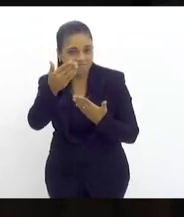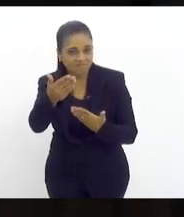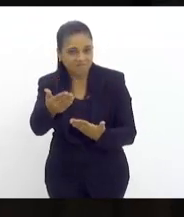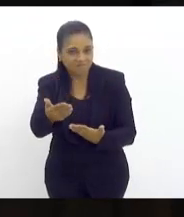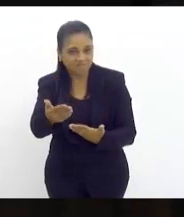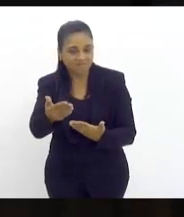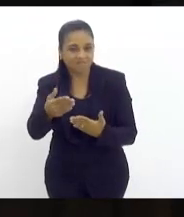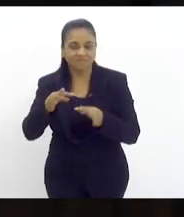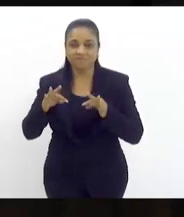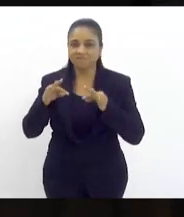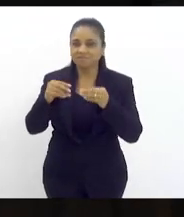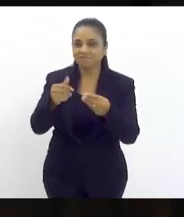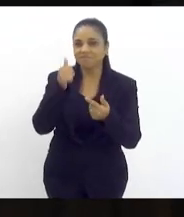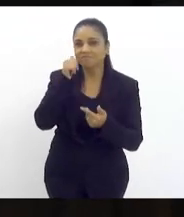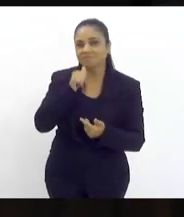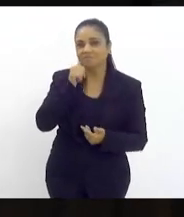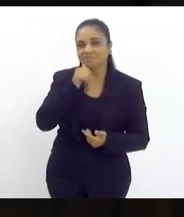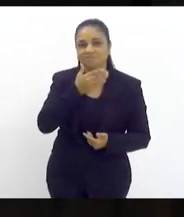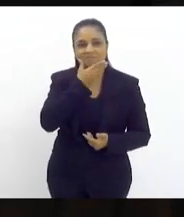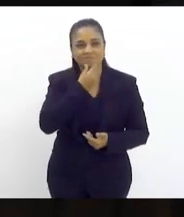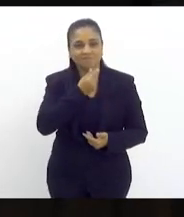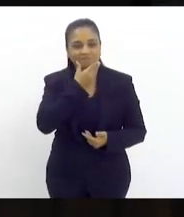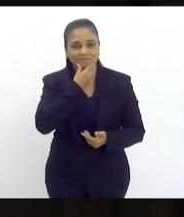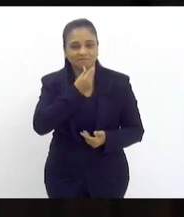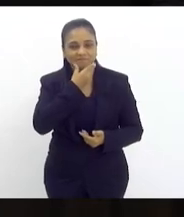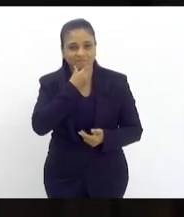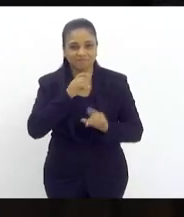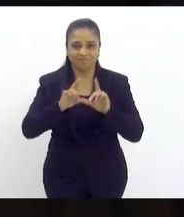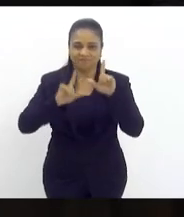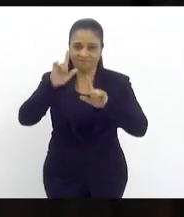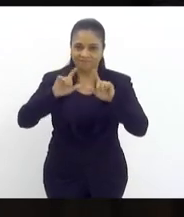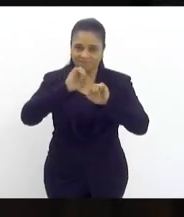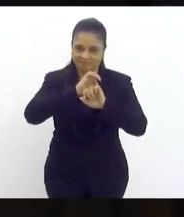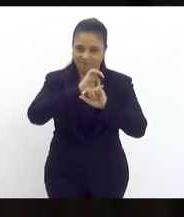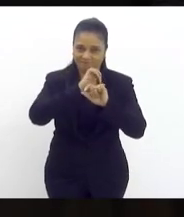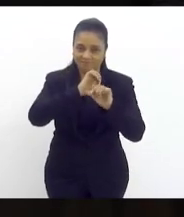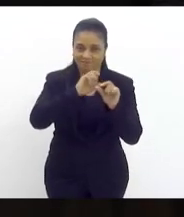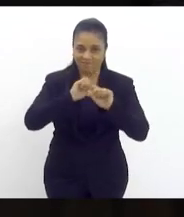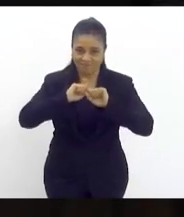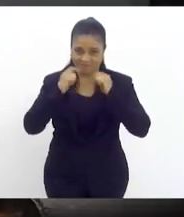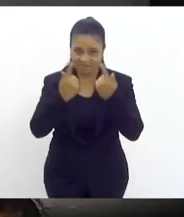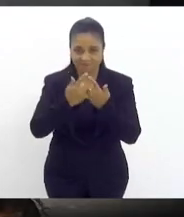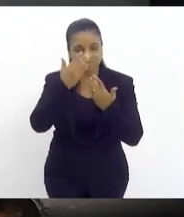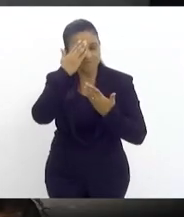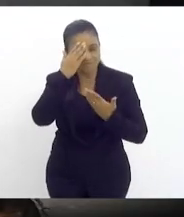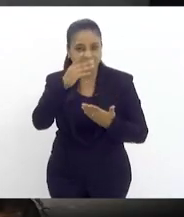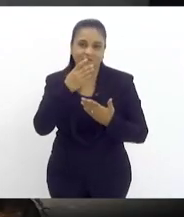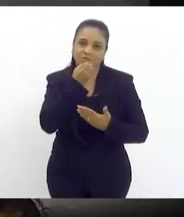agradecendo-se a todas e todos que nos acompanham pela TV Alerj. Obrigada, boa tarde.